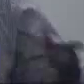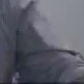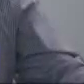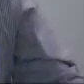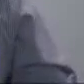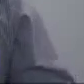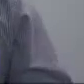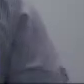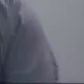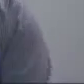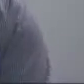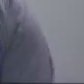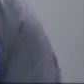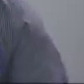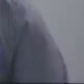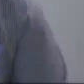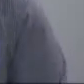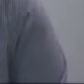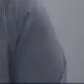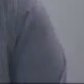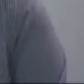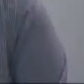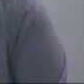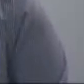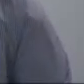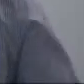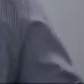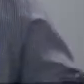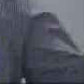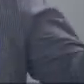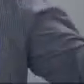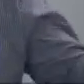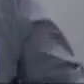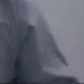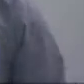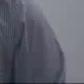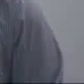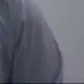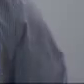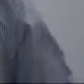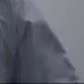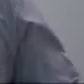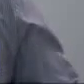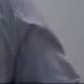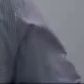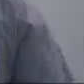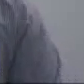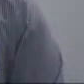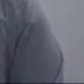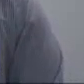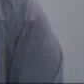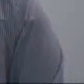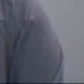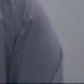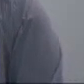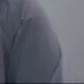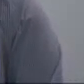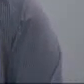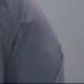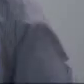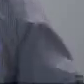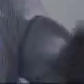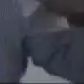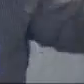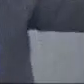fluxo de veículos. Foi o que a gente pôde constatar na Avenida Campinas, um caso em frente ao bar, onde teve um acidente